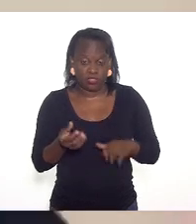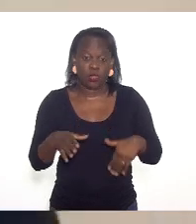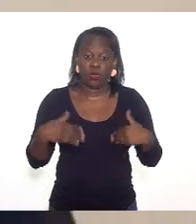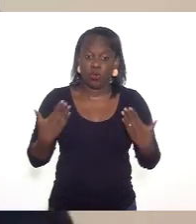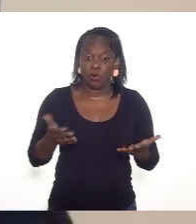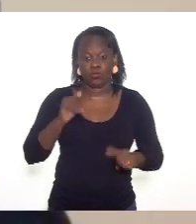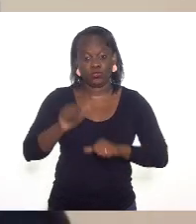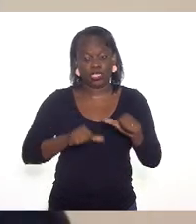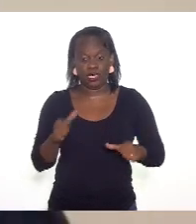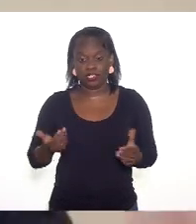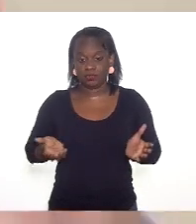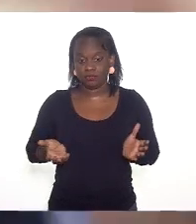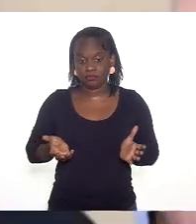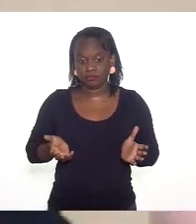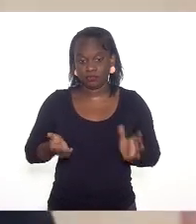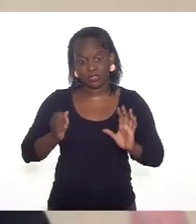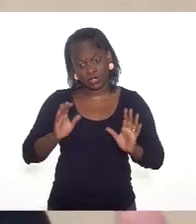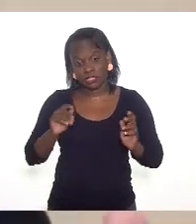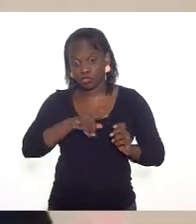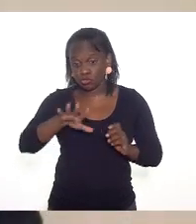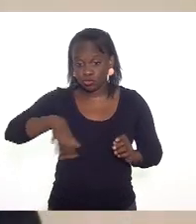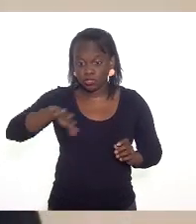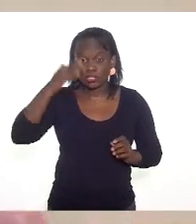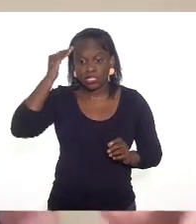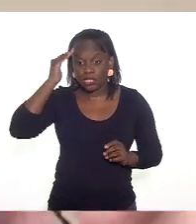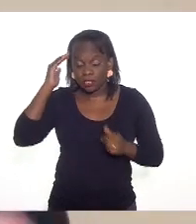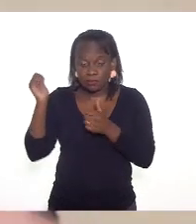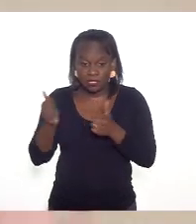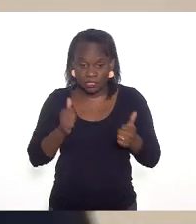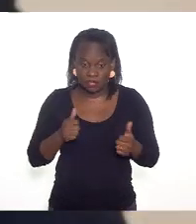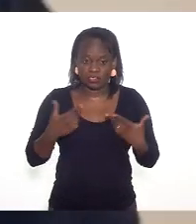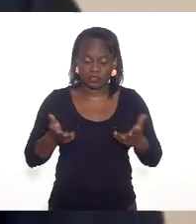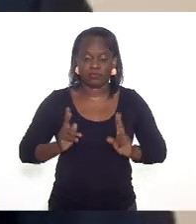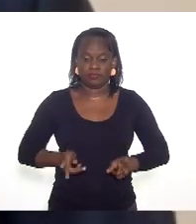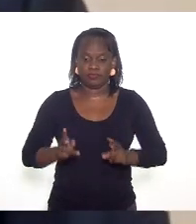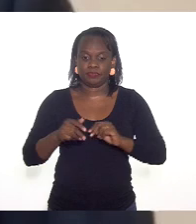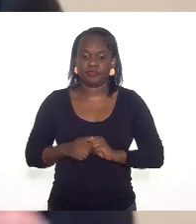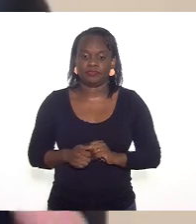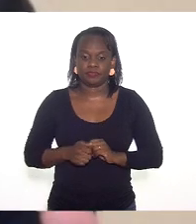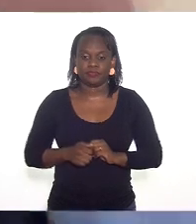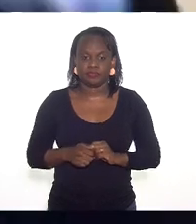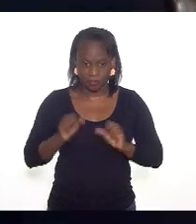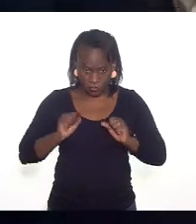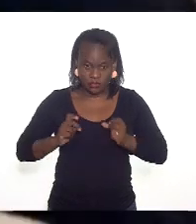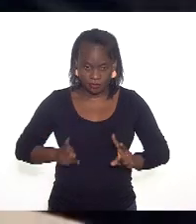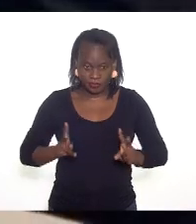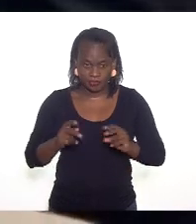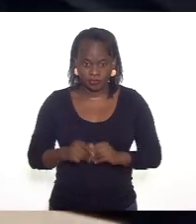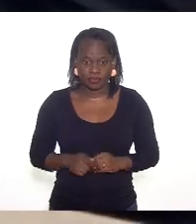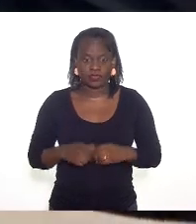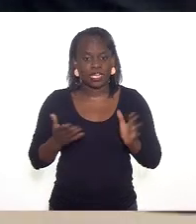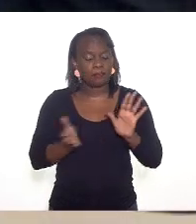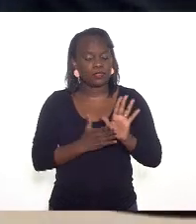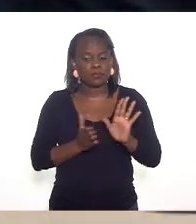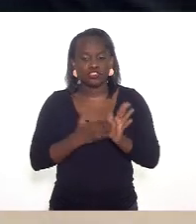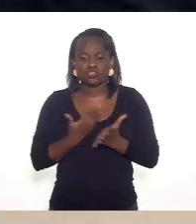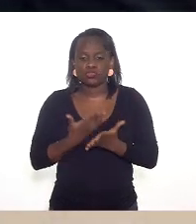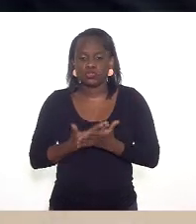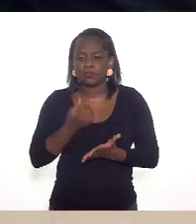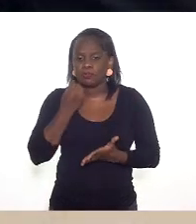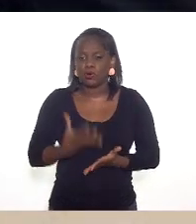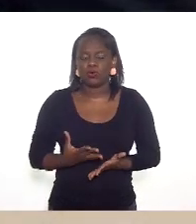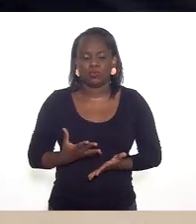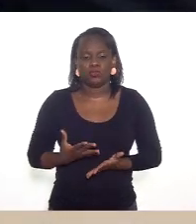ou modificá-lo, se esse for o entendimento do colegiado. Ok? Vamos em frente. Podemos seguir? Essa é uma proposta de estudo bom